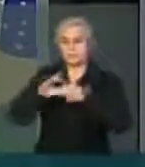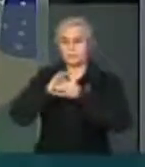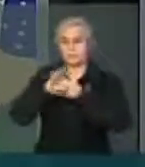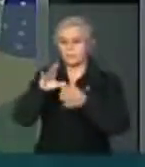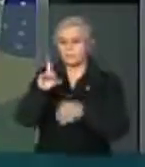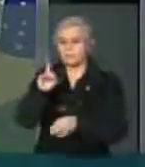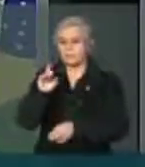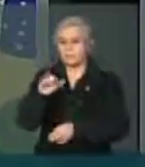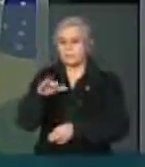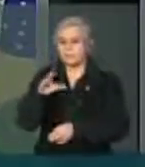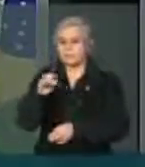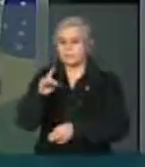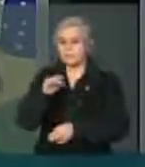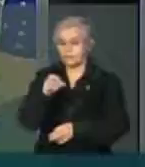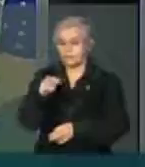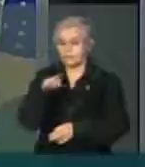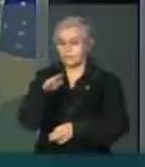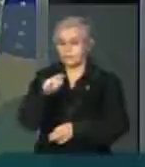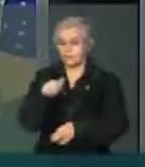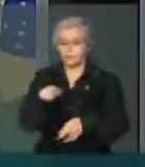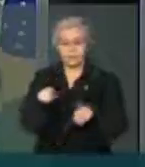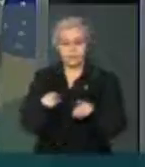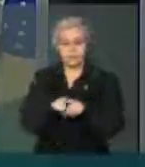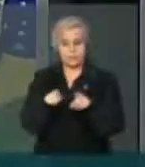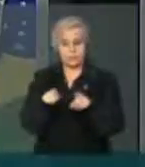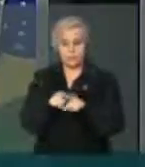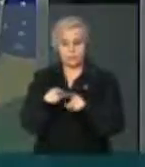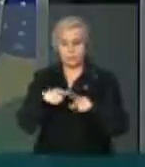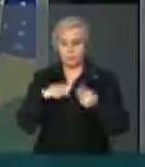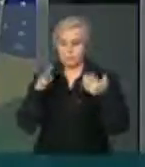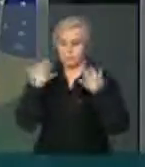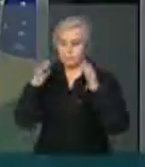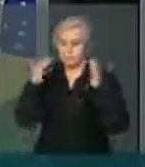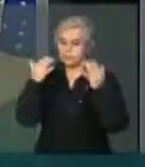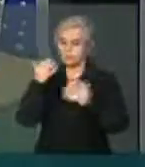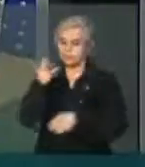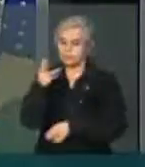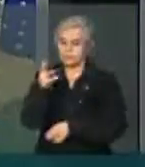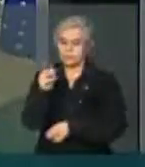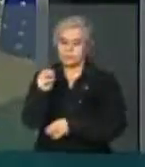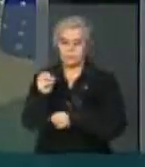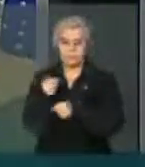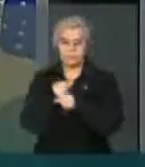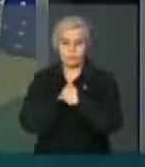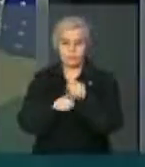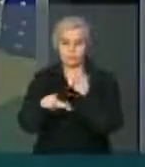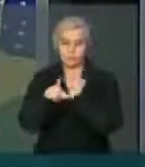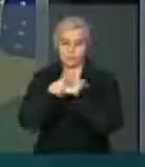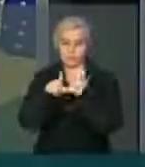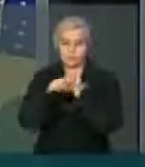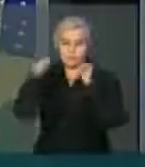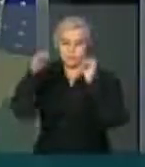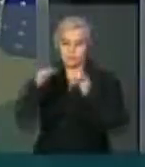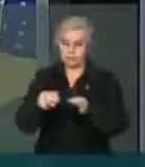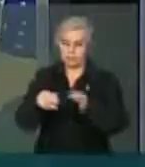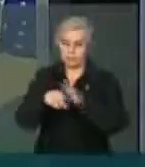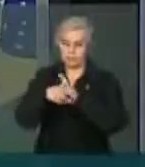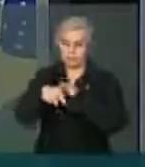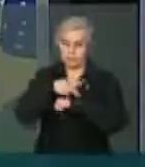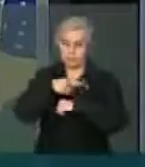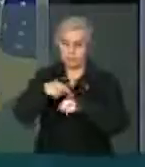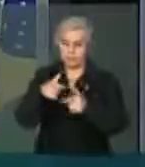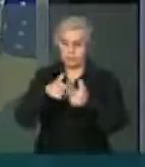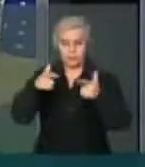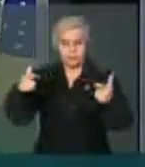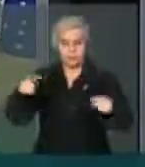nós comemoramos também os 30 anos de democratização plena desse país, o maior período